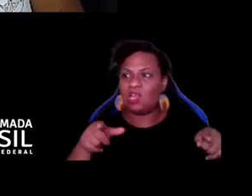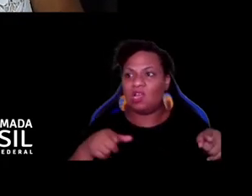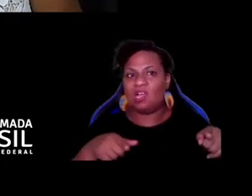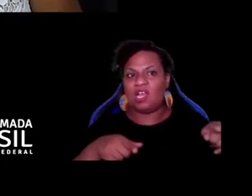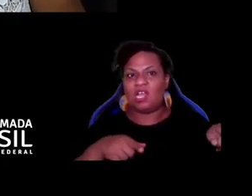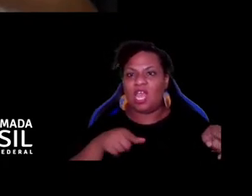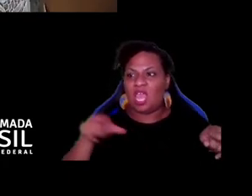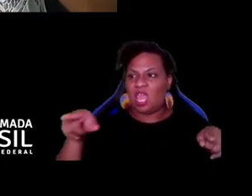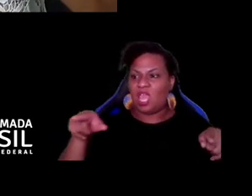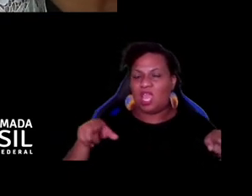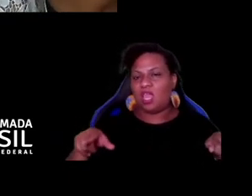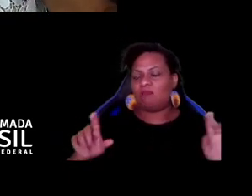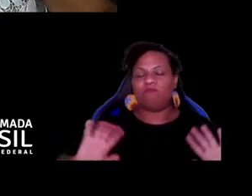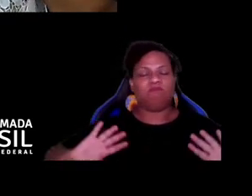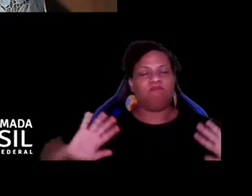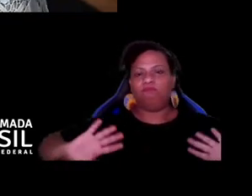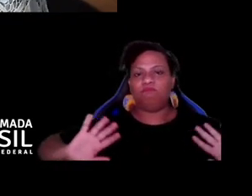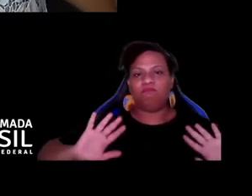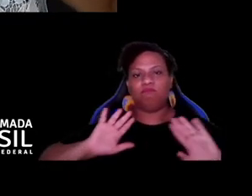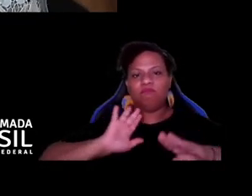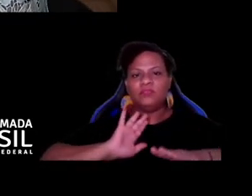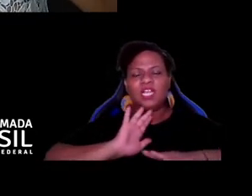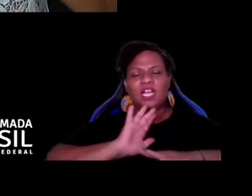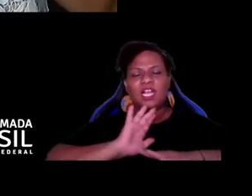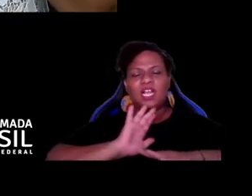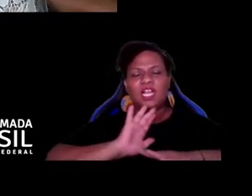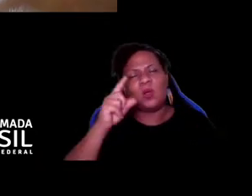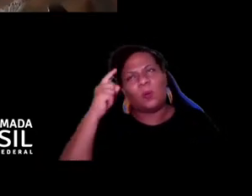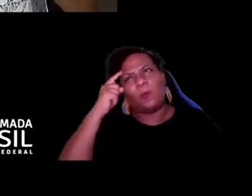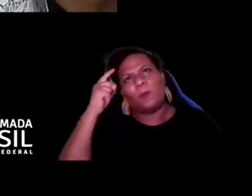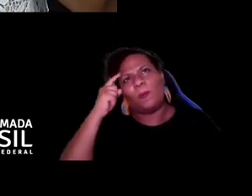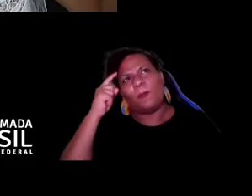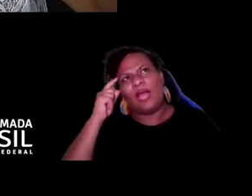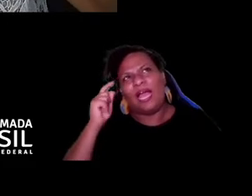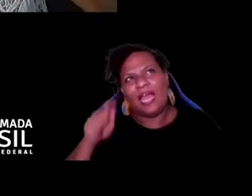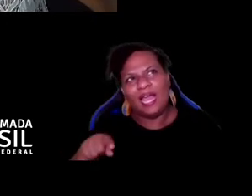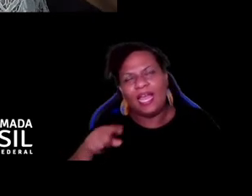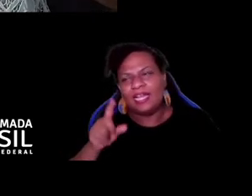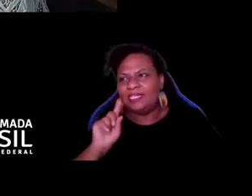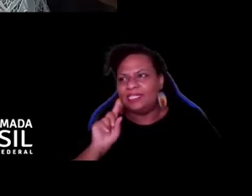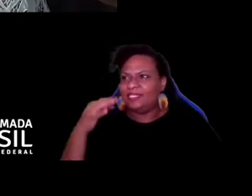limitando ou questionando racionalmente se você deve, se você